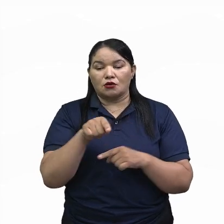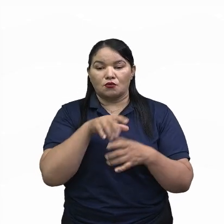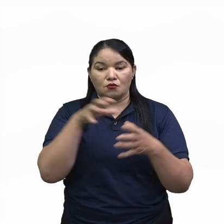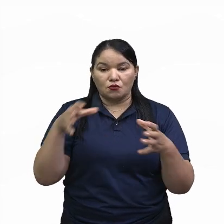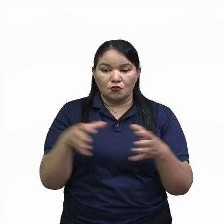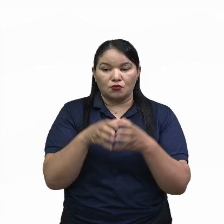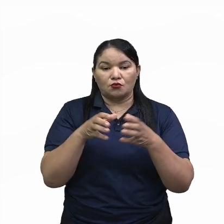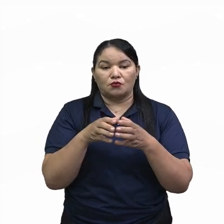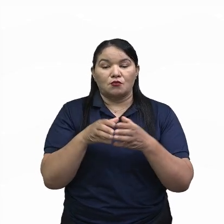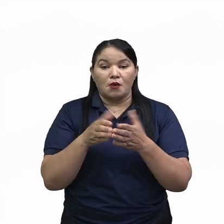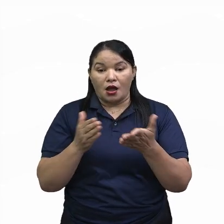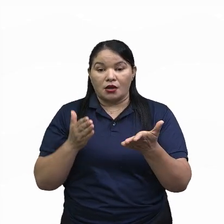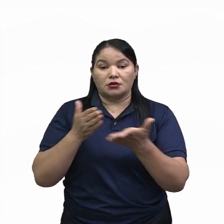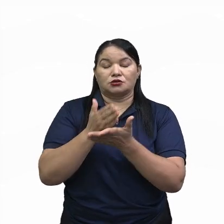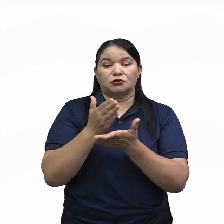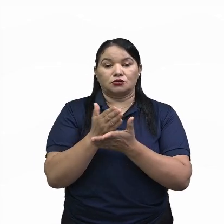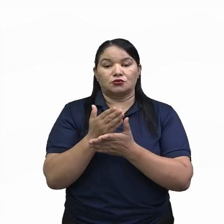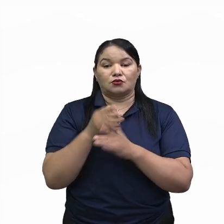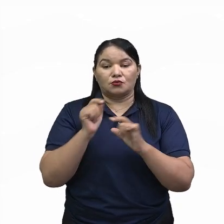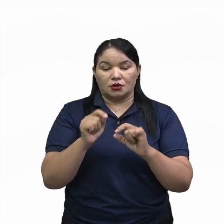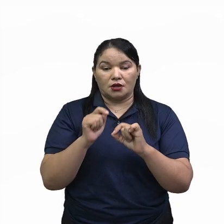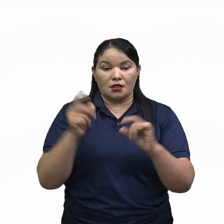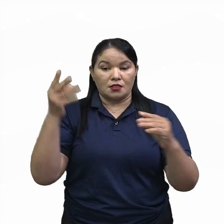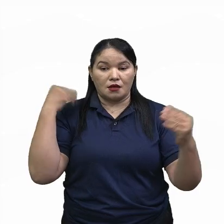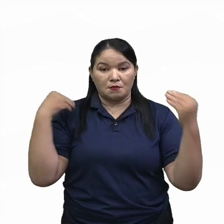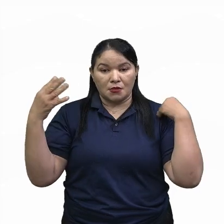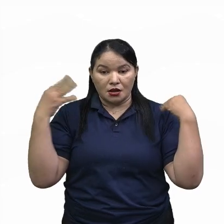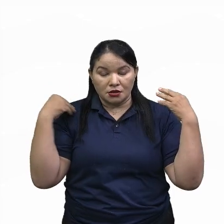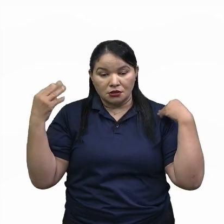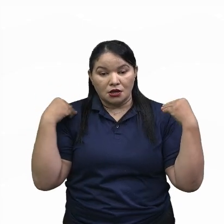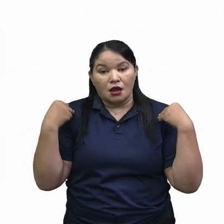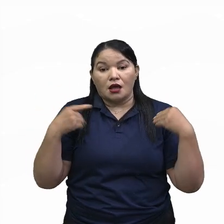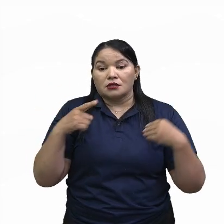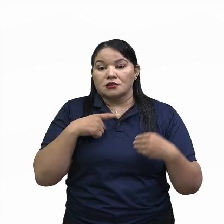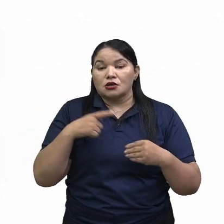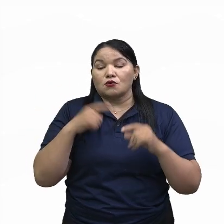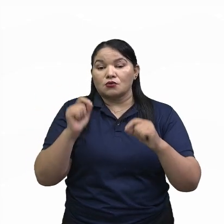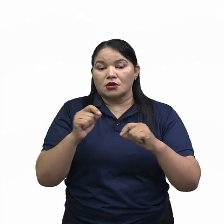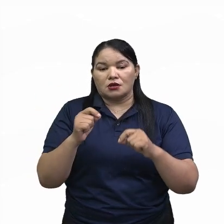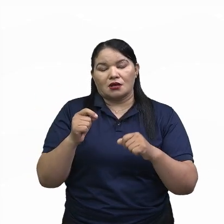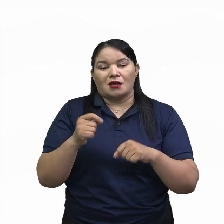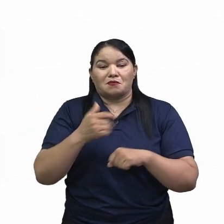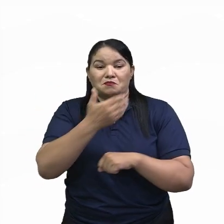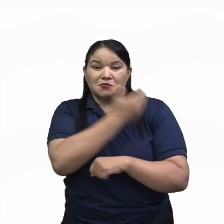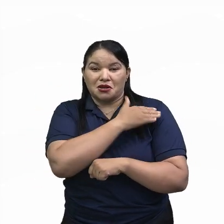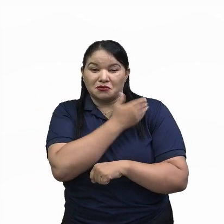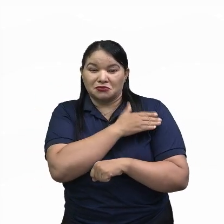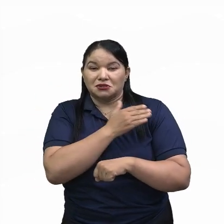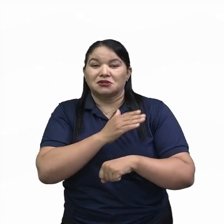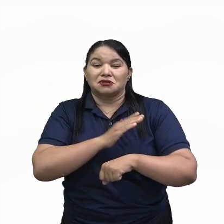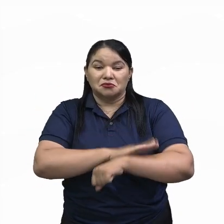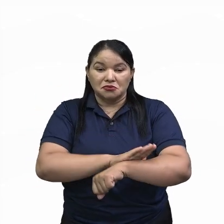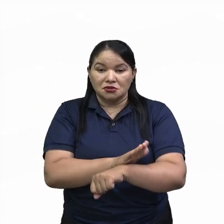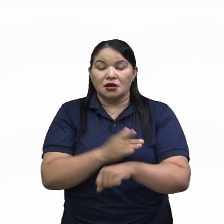na Marinha, ela vai trazer consigo também todo aquele preconceito racial que